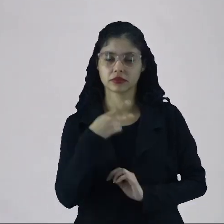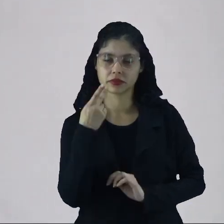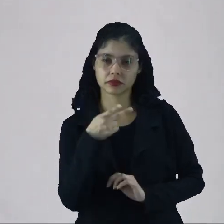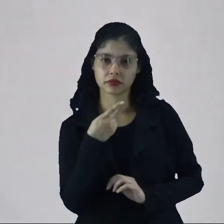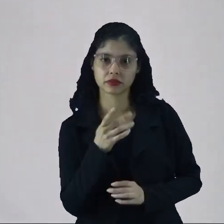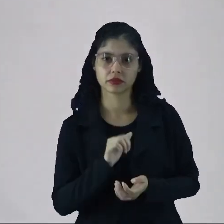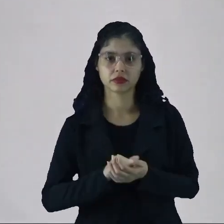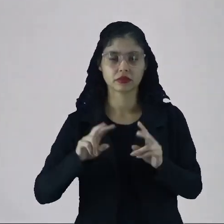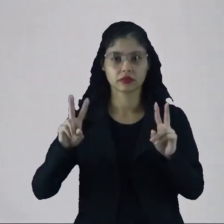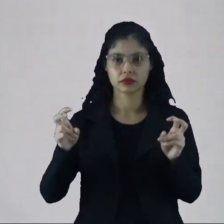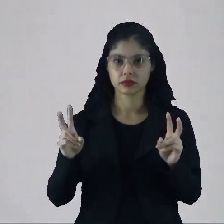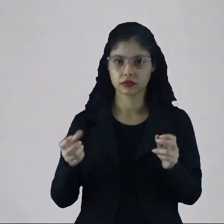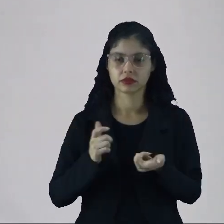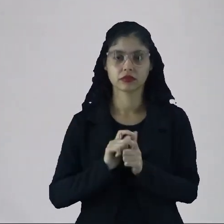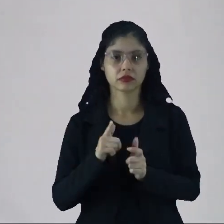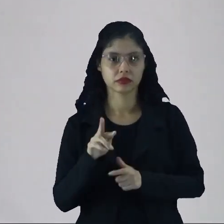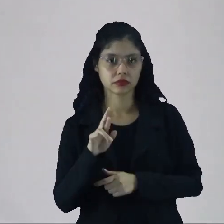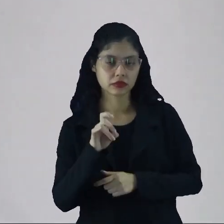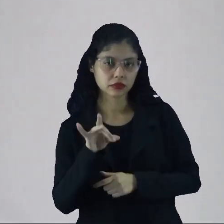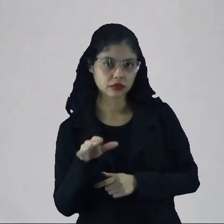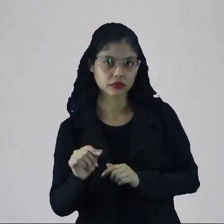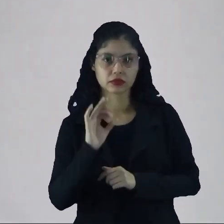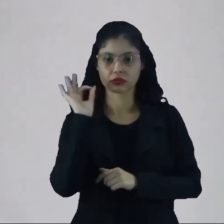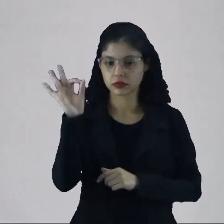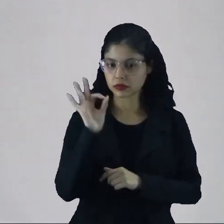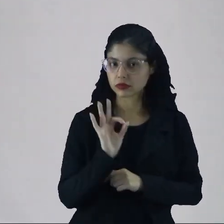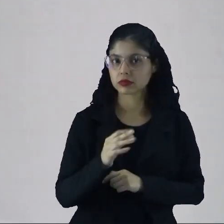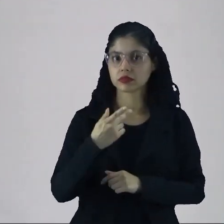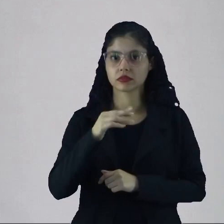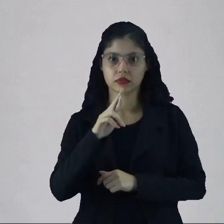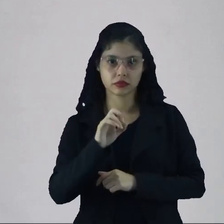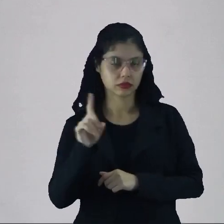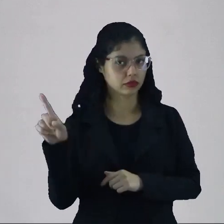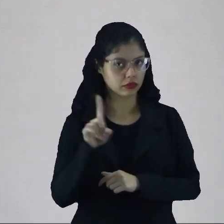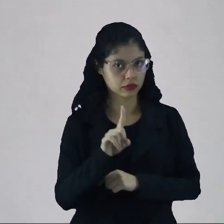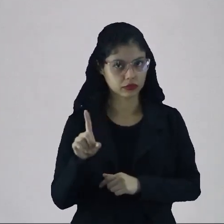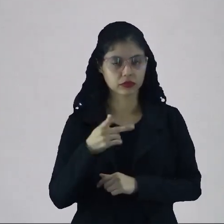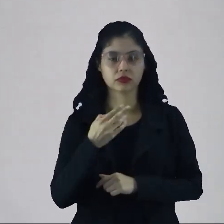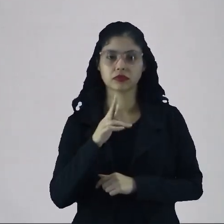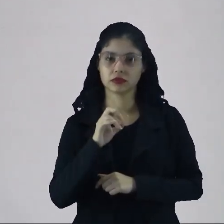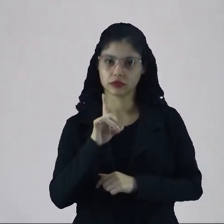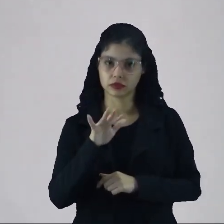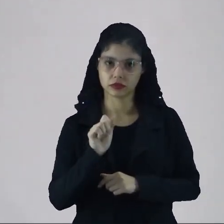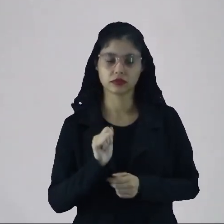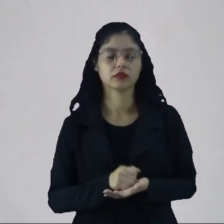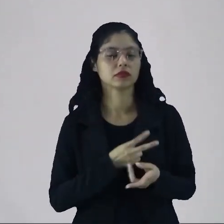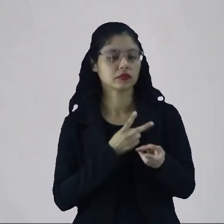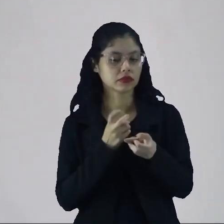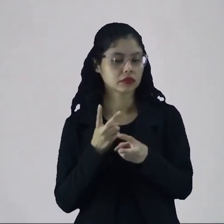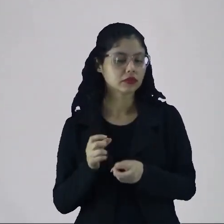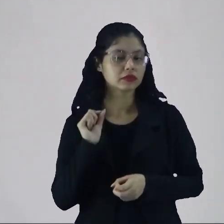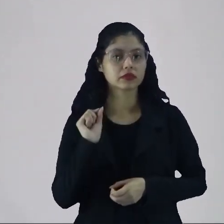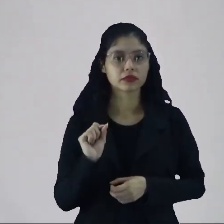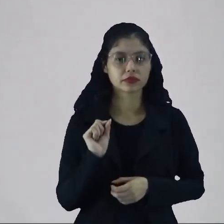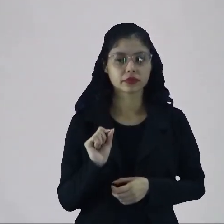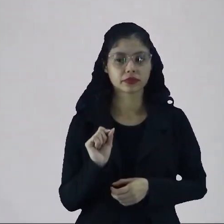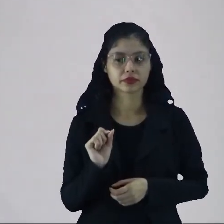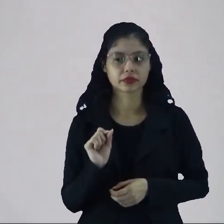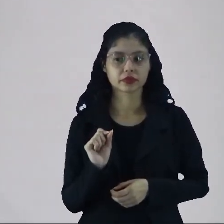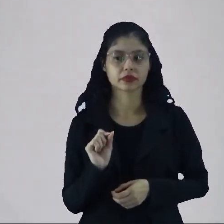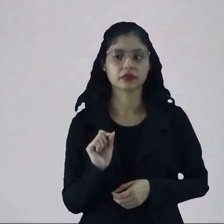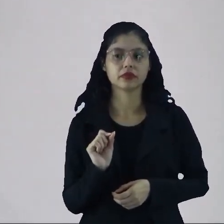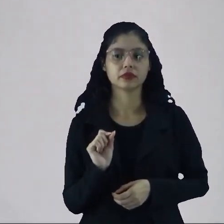fala numa situação de grandezas proporcionais e não proporcionais, a gente tem que perceber,